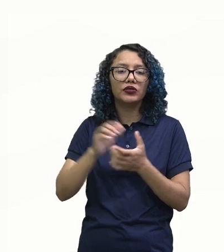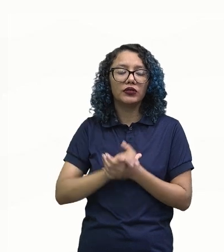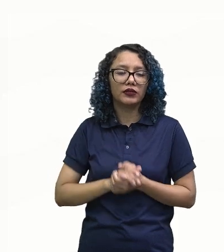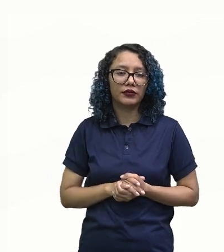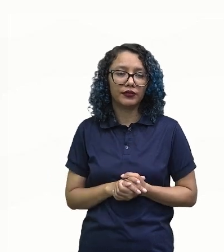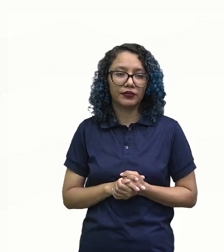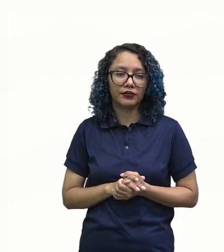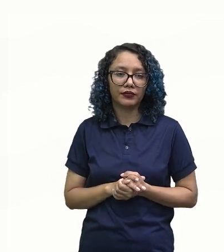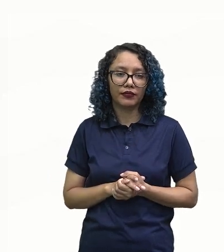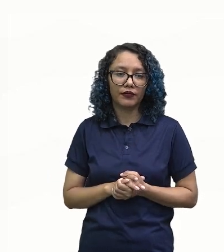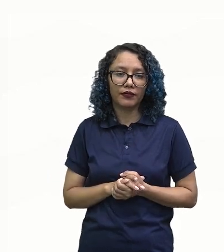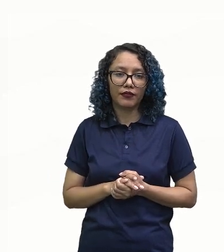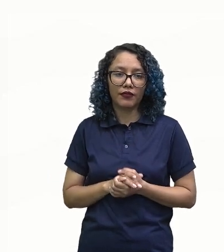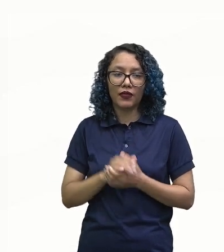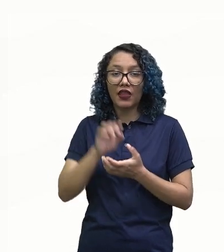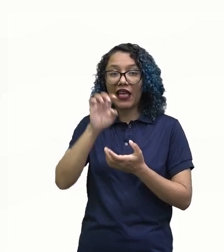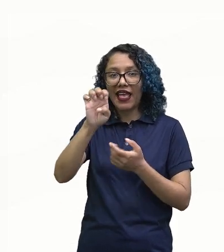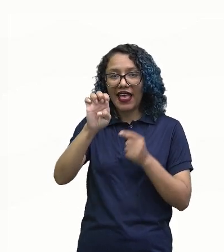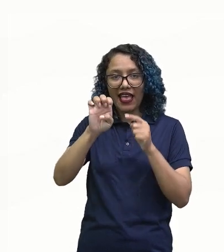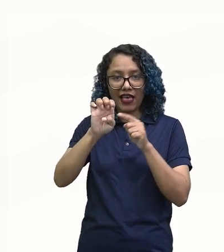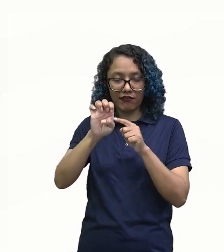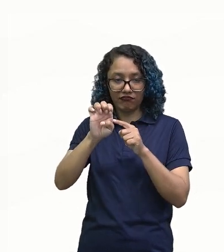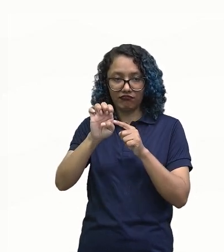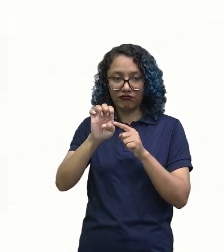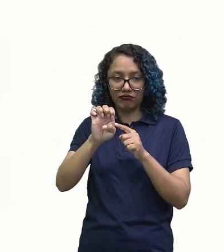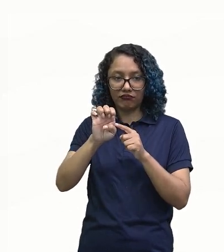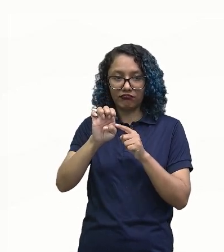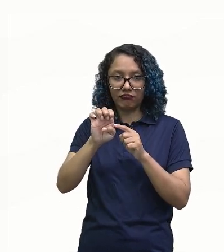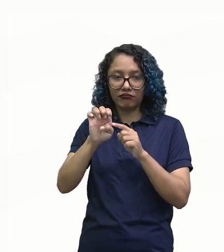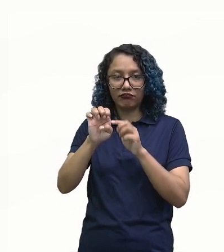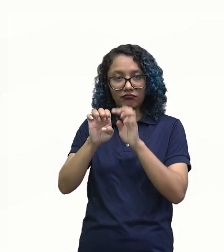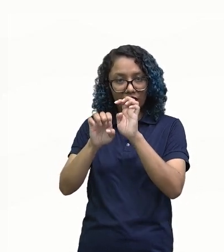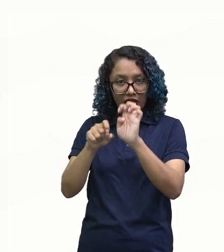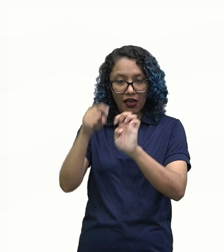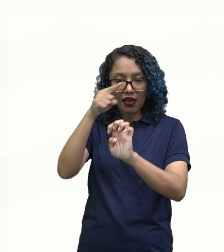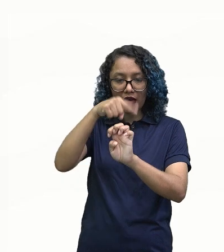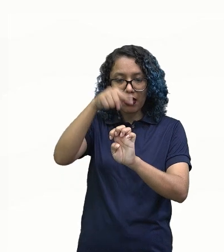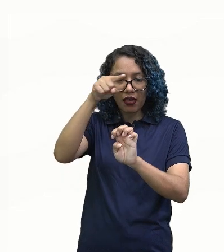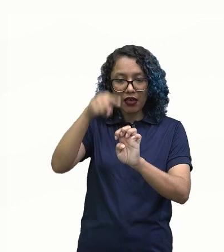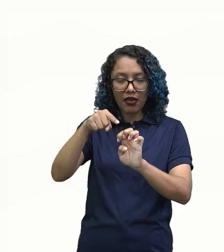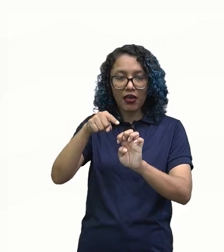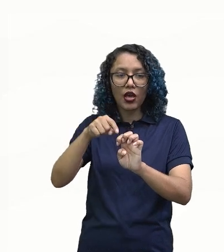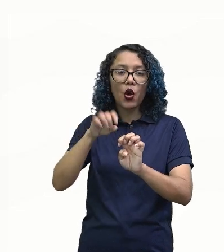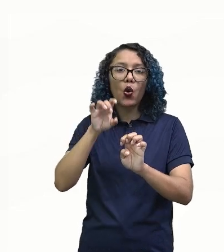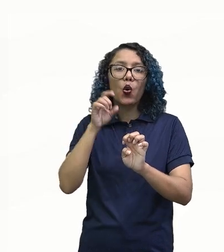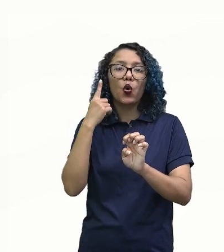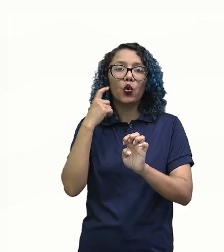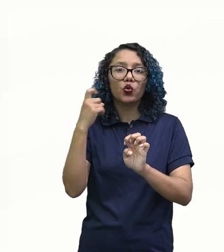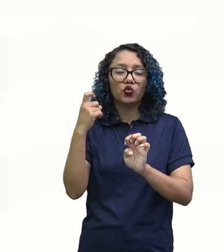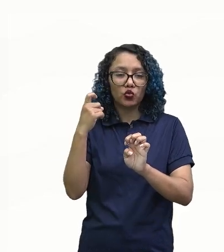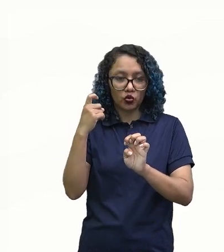gráfico é no E. Então, esse acento ele é fechado. O som desse